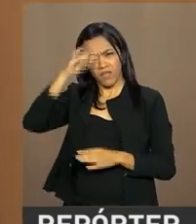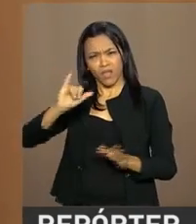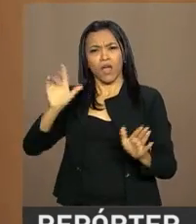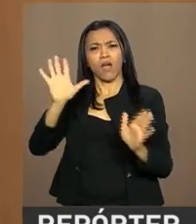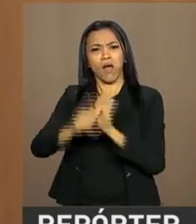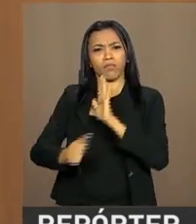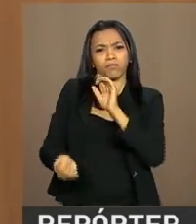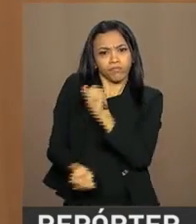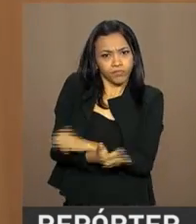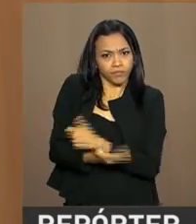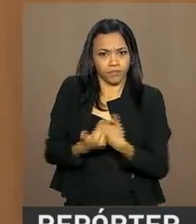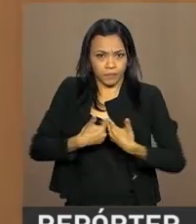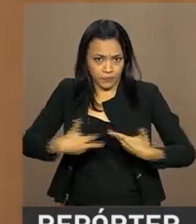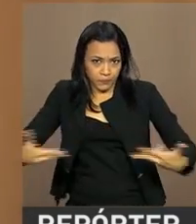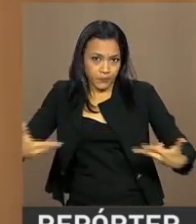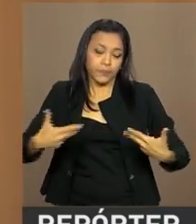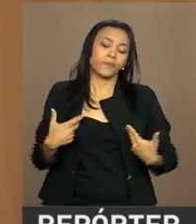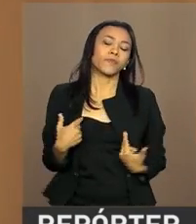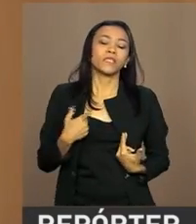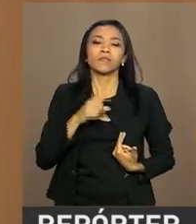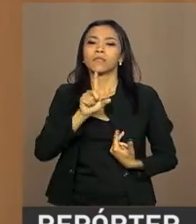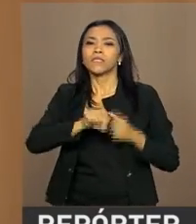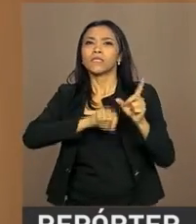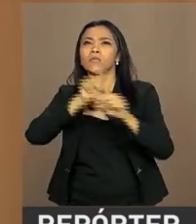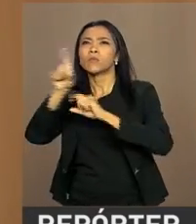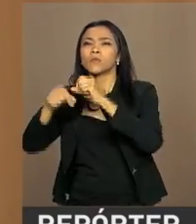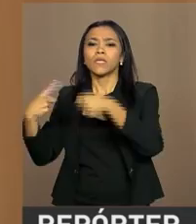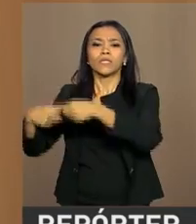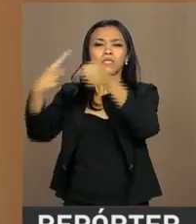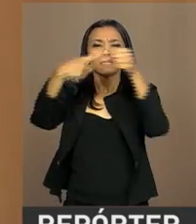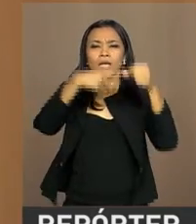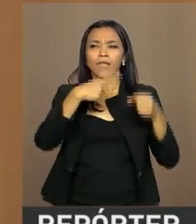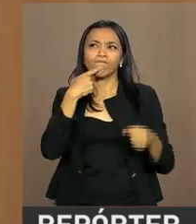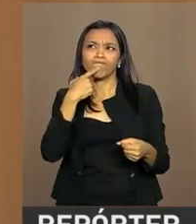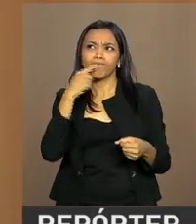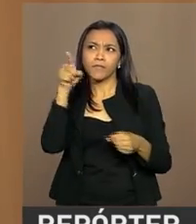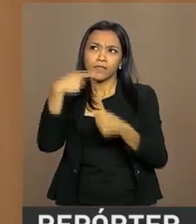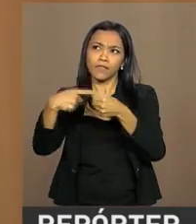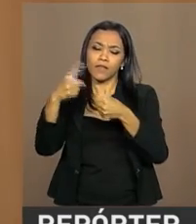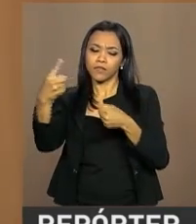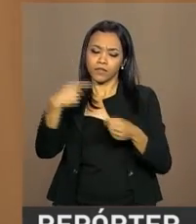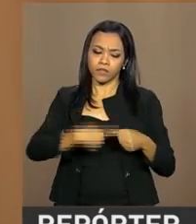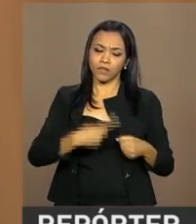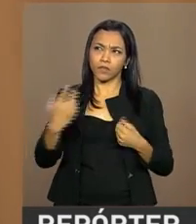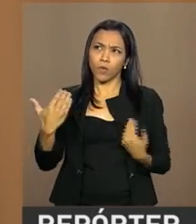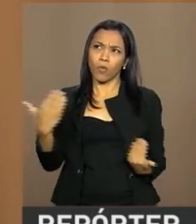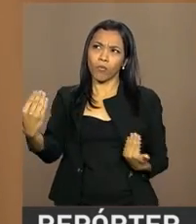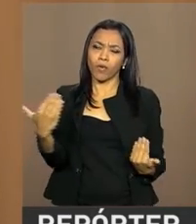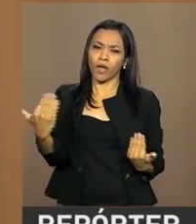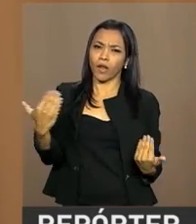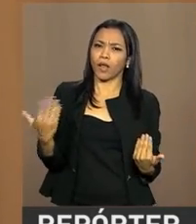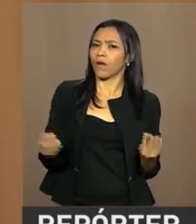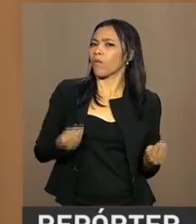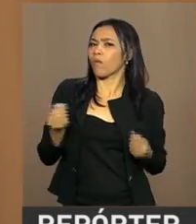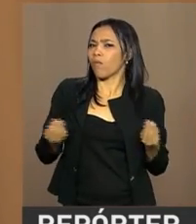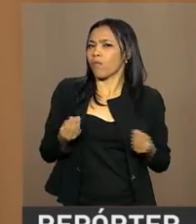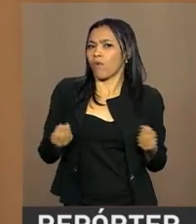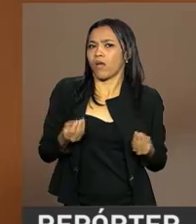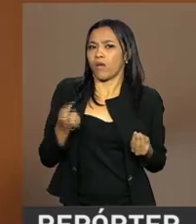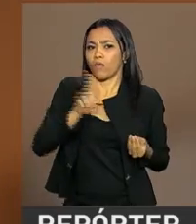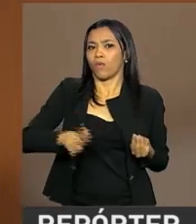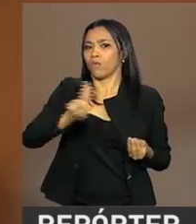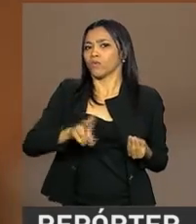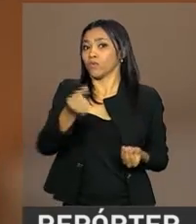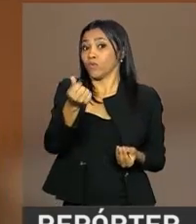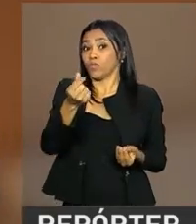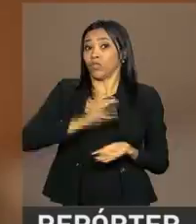pode selecionar diversas cidades de diversos municípios e fazer uma comparação entre eles pra poder entender melhor como funciona a aplicação do dinheiro público